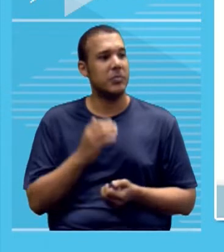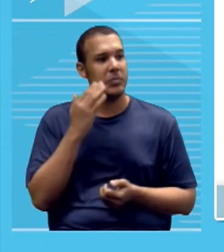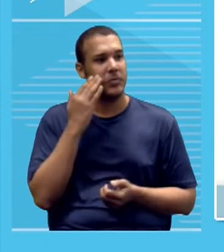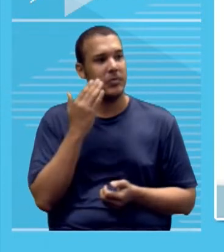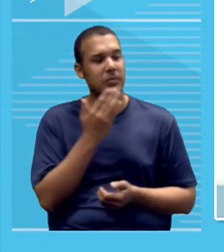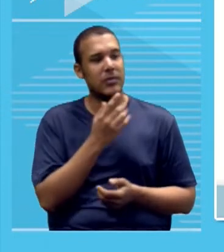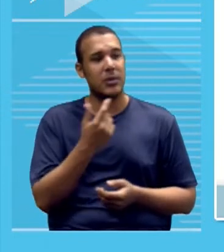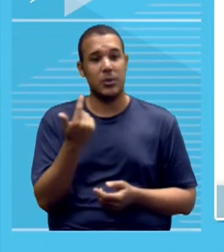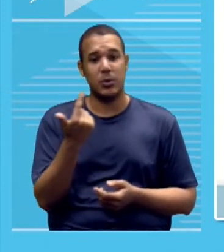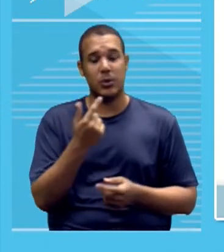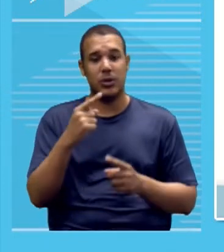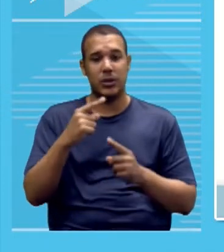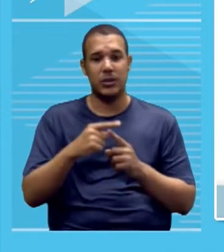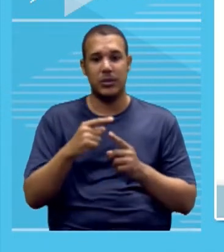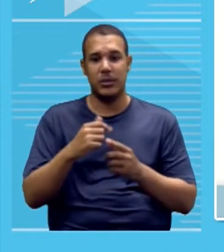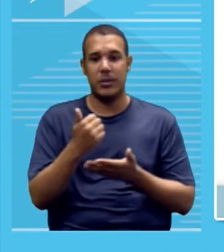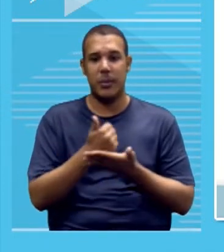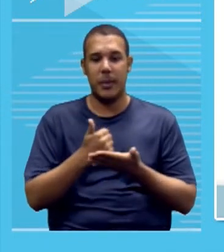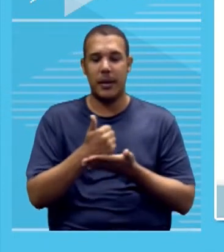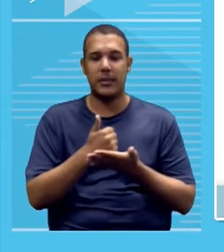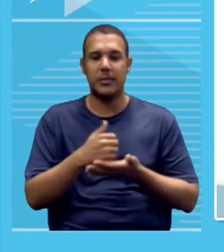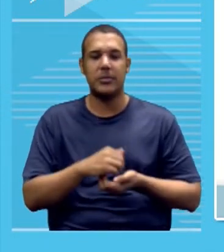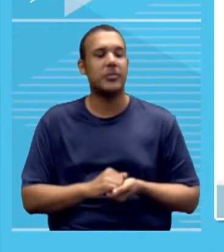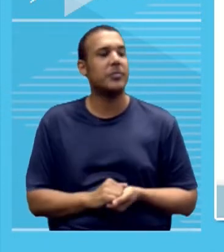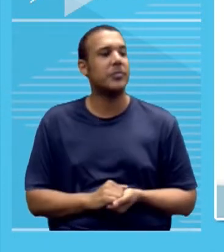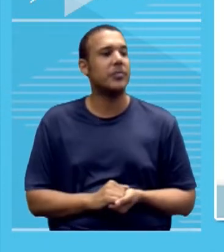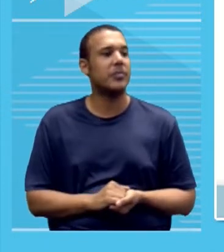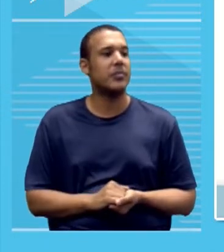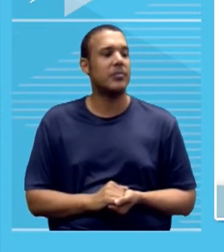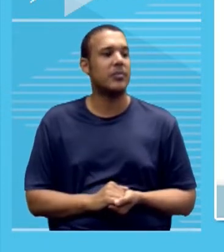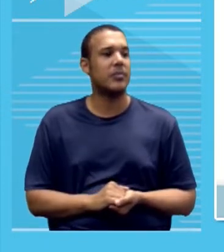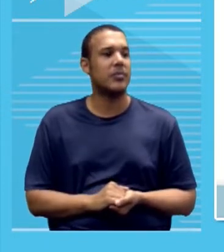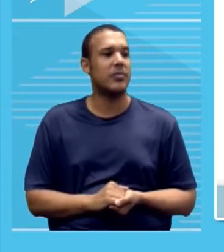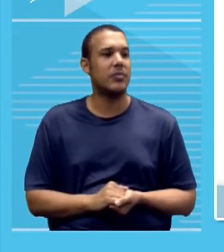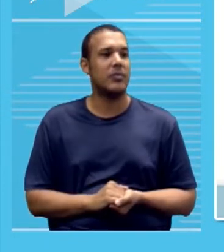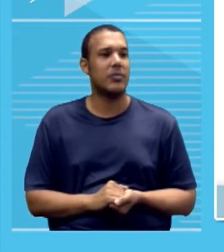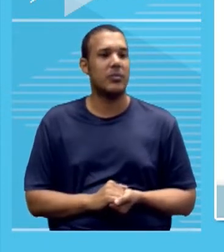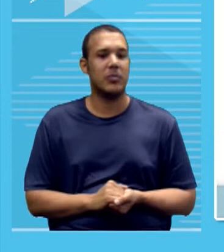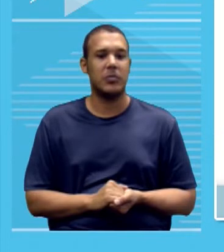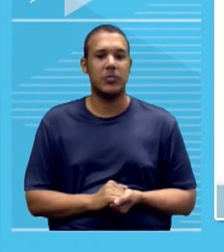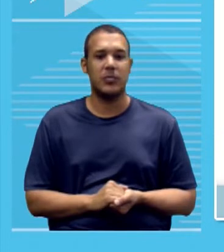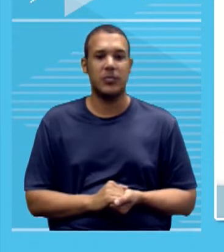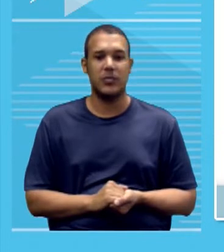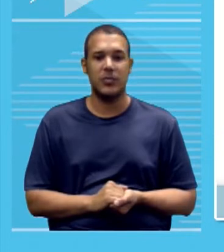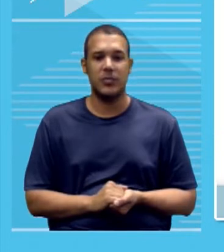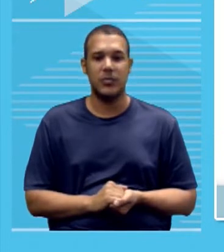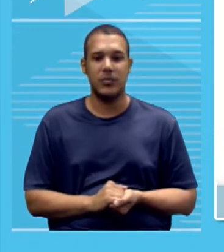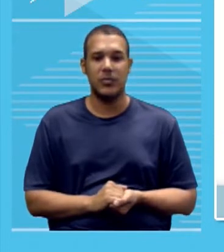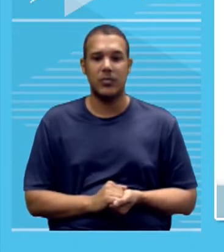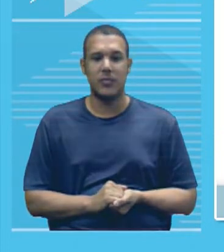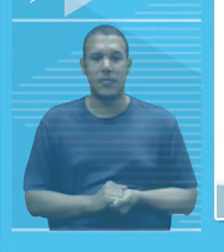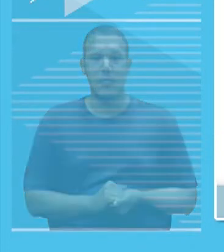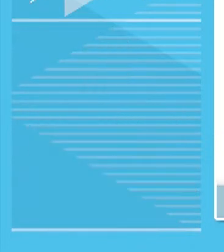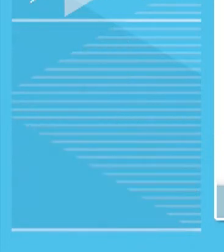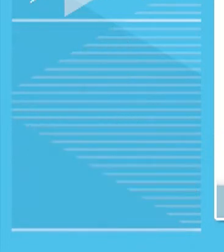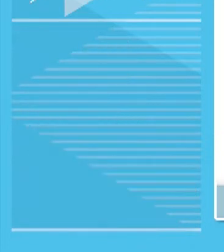dois tipos básicos que deverão ser enfatizados. São eles: a associação em série